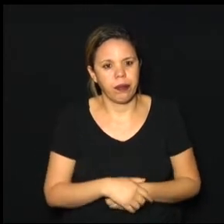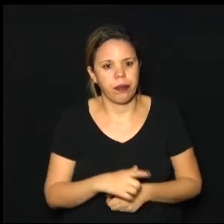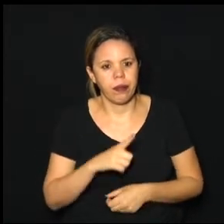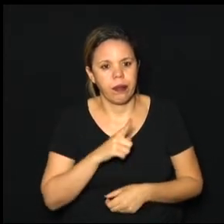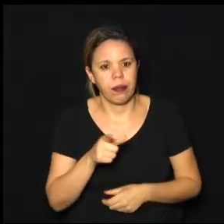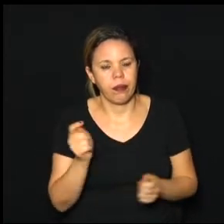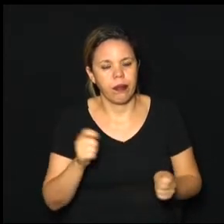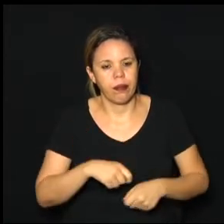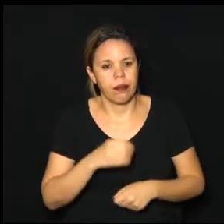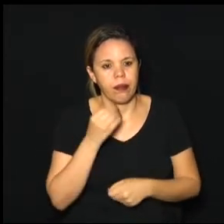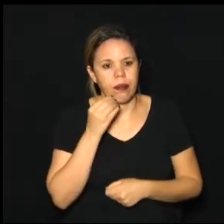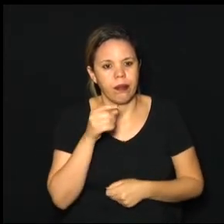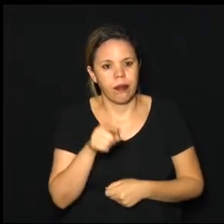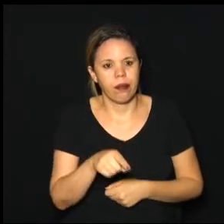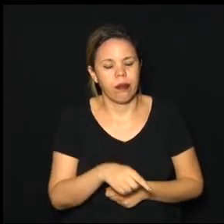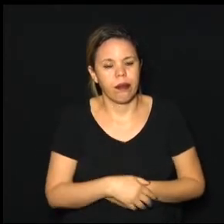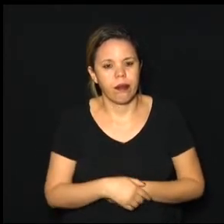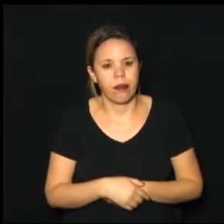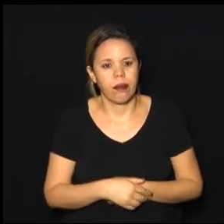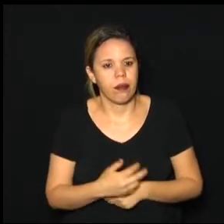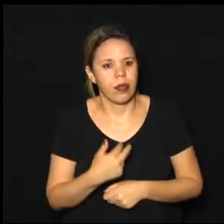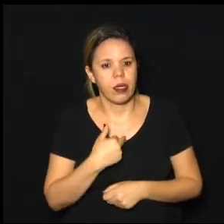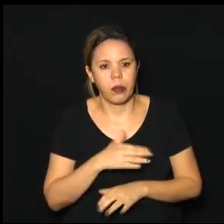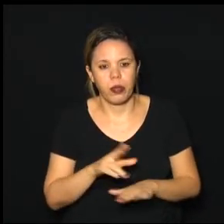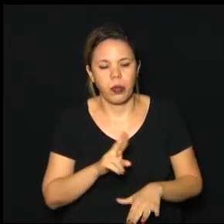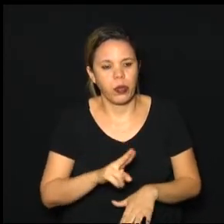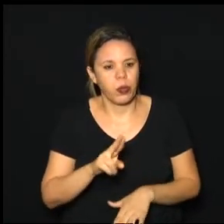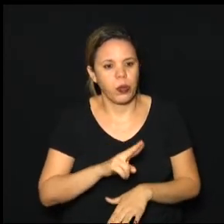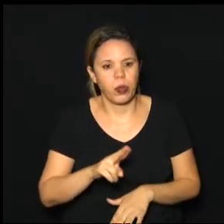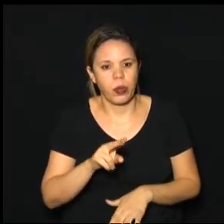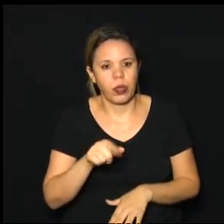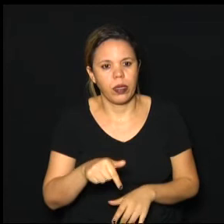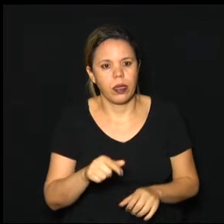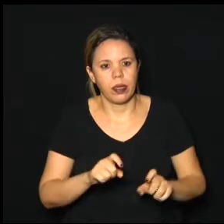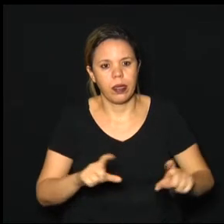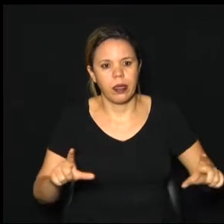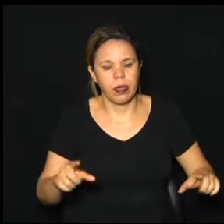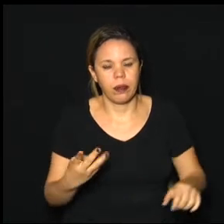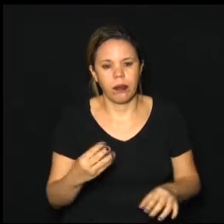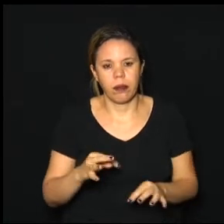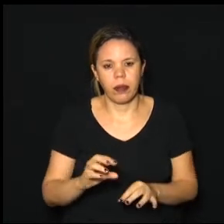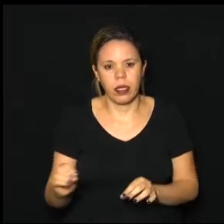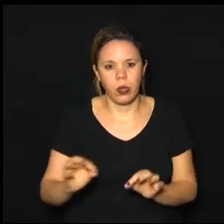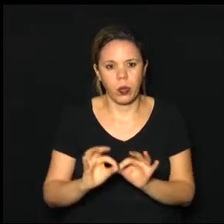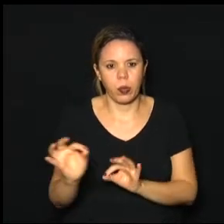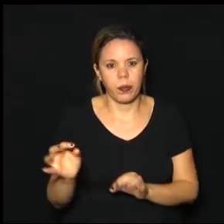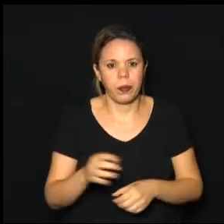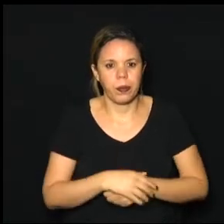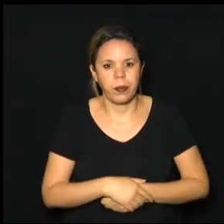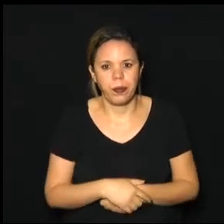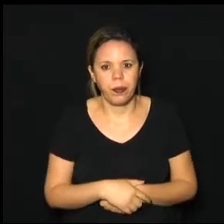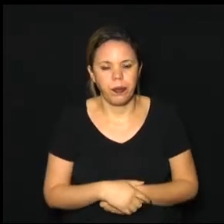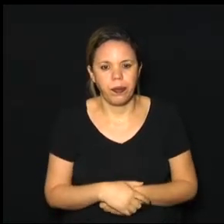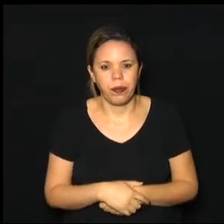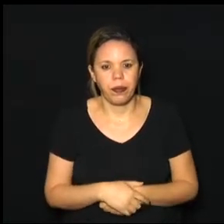possibilidade, você não pode mais utilizar essa placa de 4 metros quadrados.